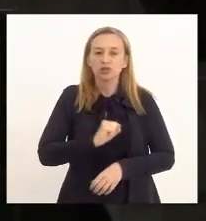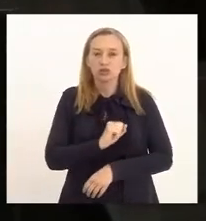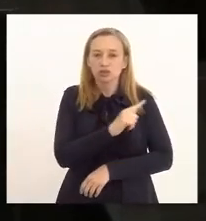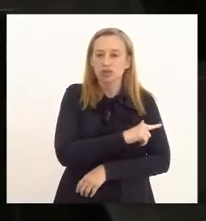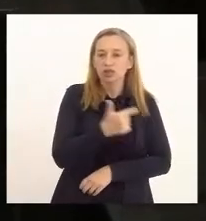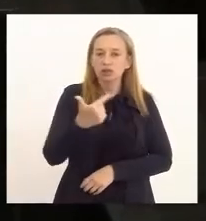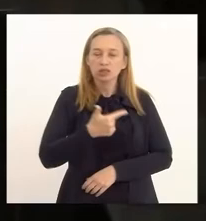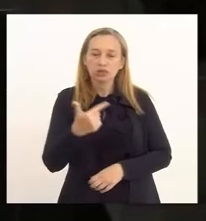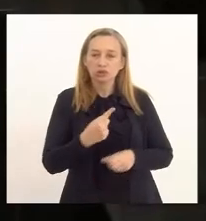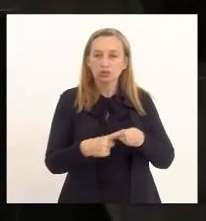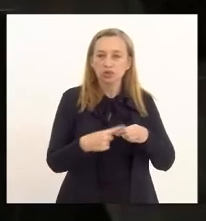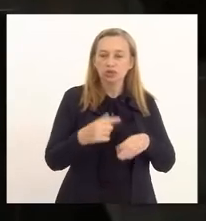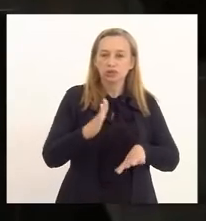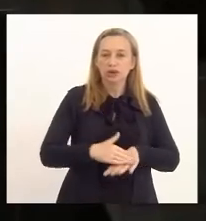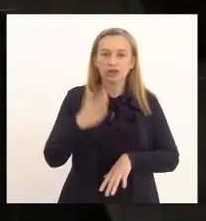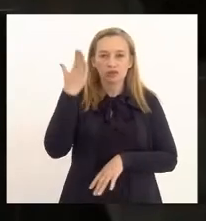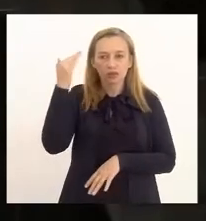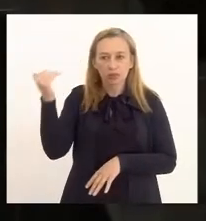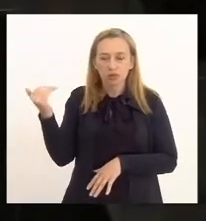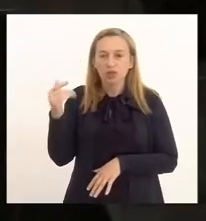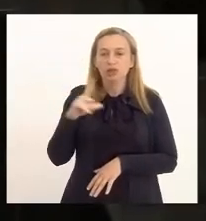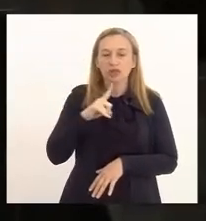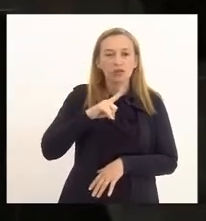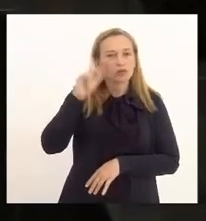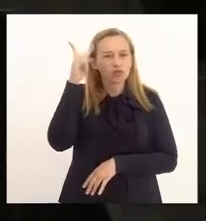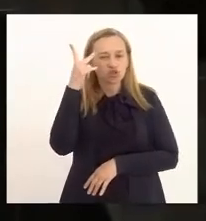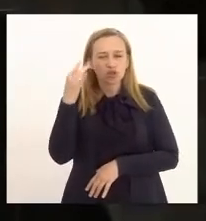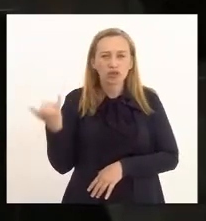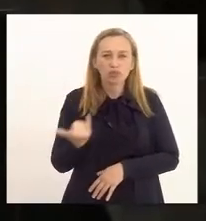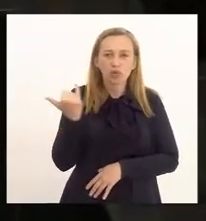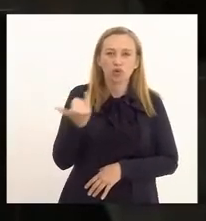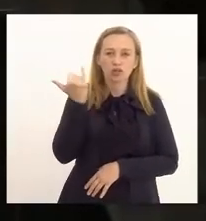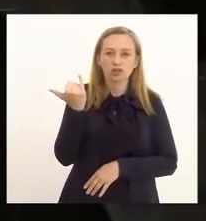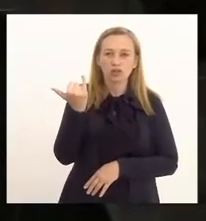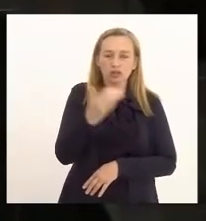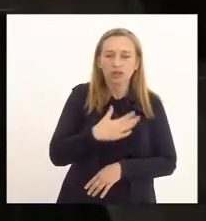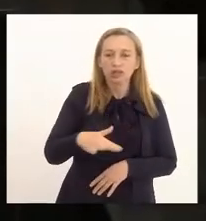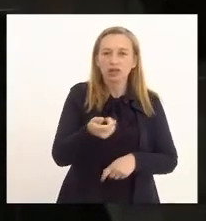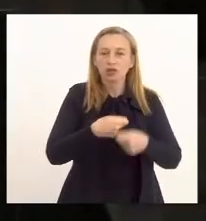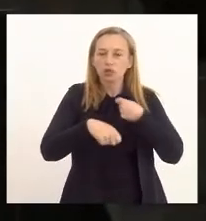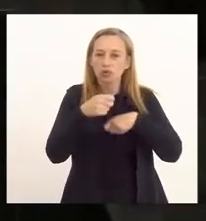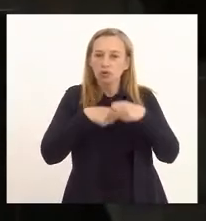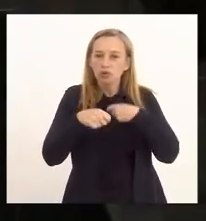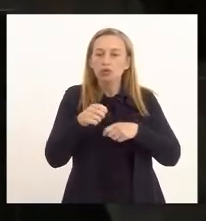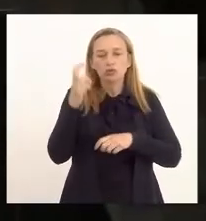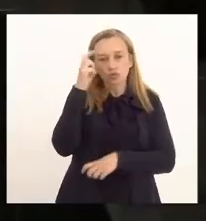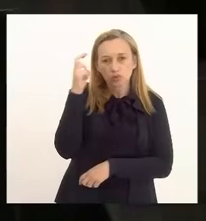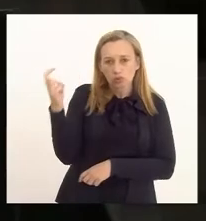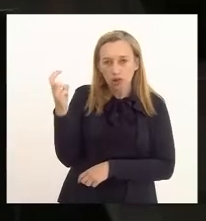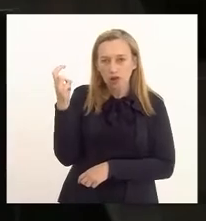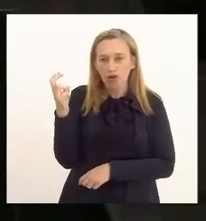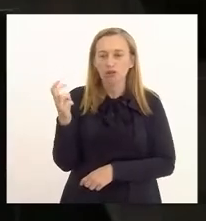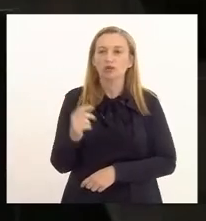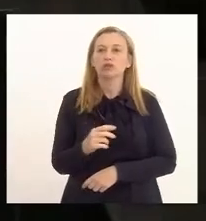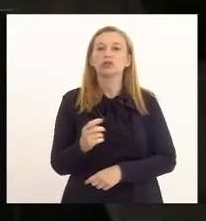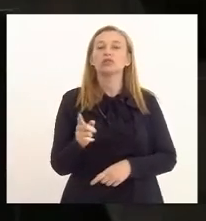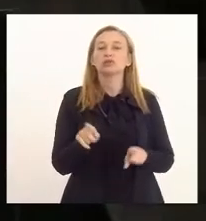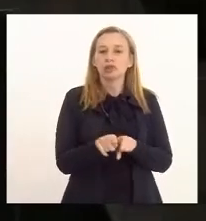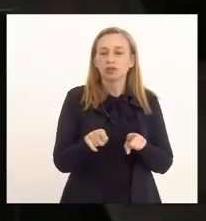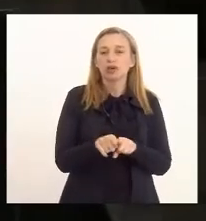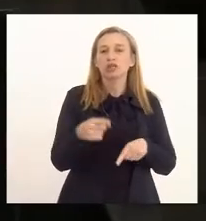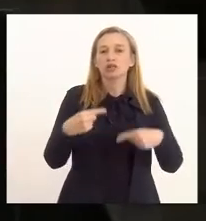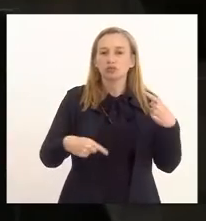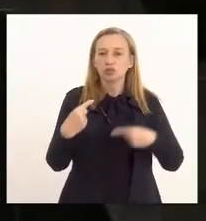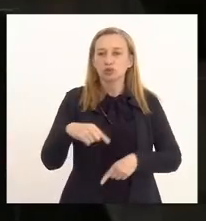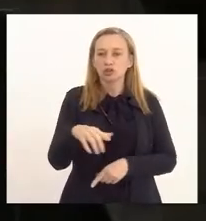de todo o Estado e que tem uma história importante no campo econômico, no campo cultural, enfim, no campo político.